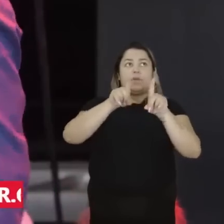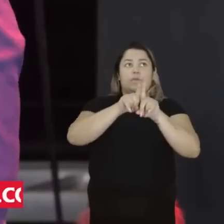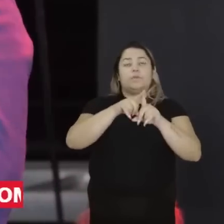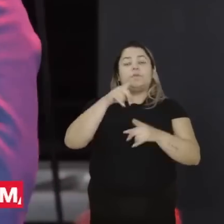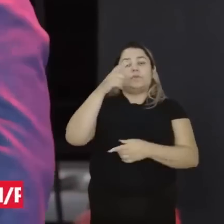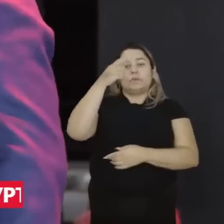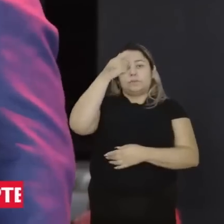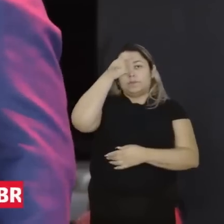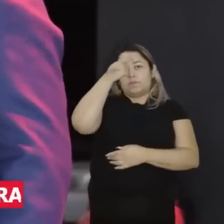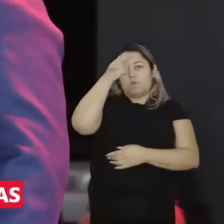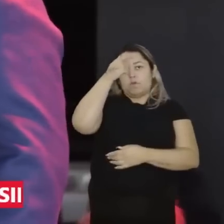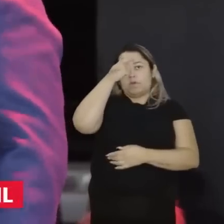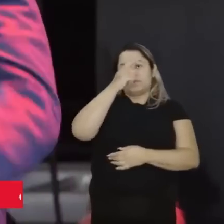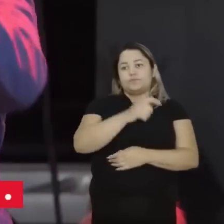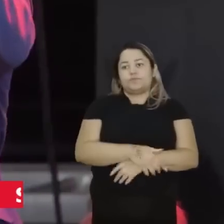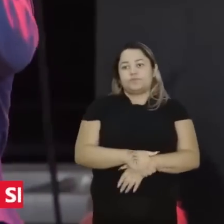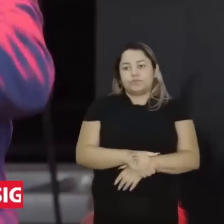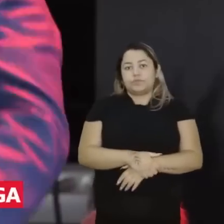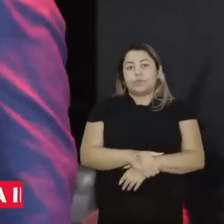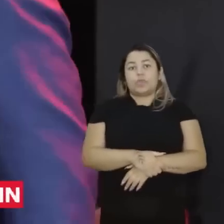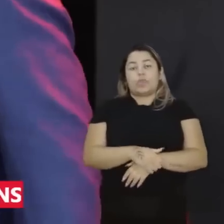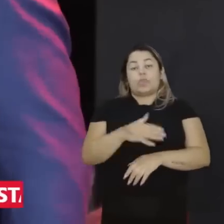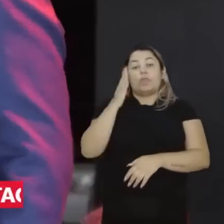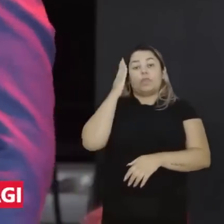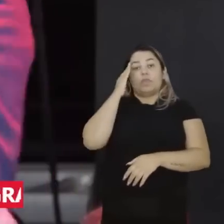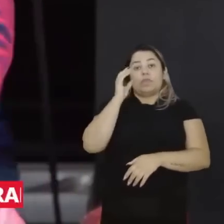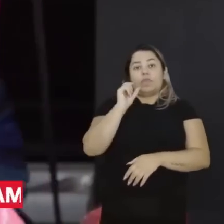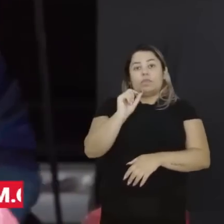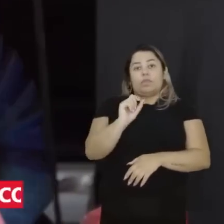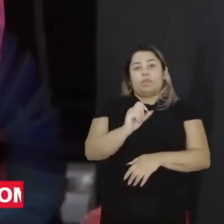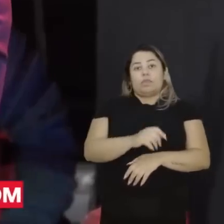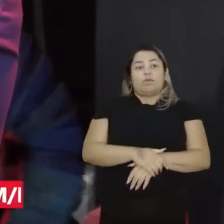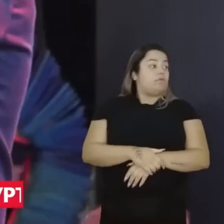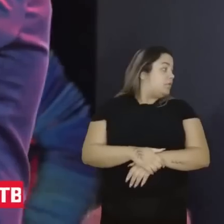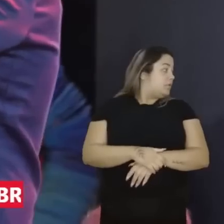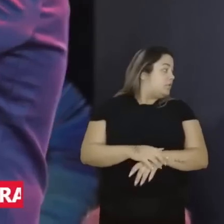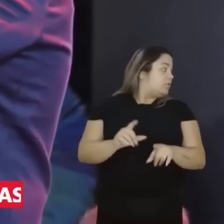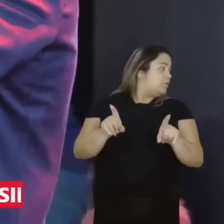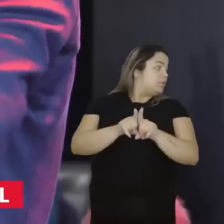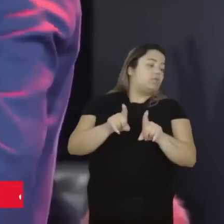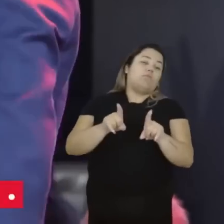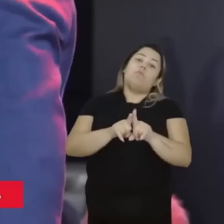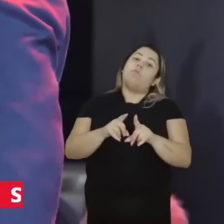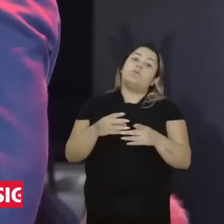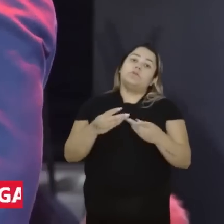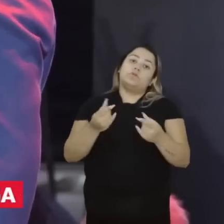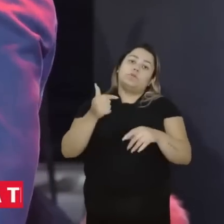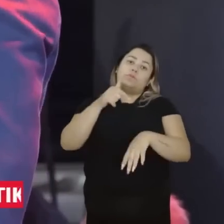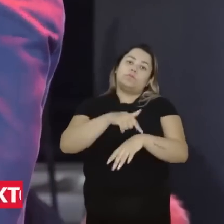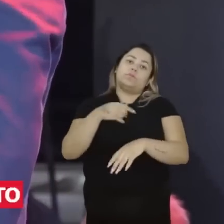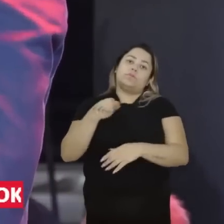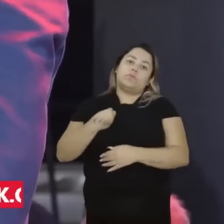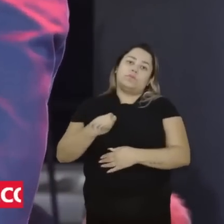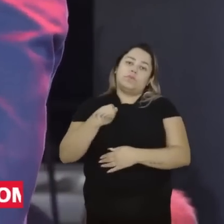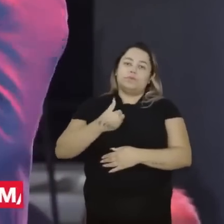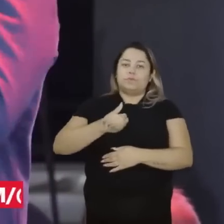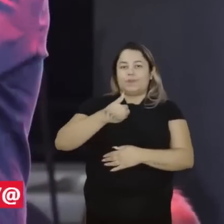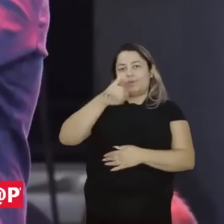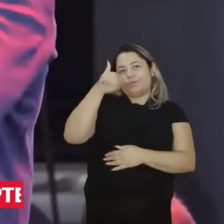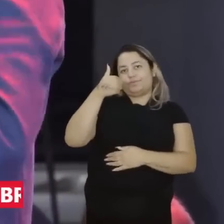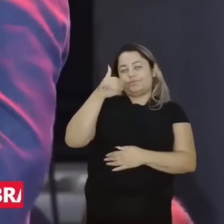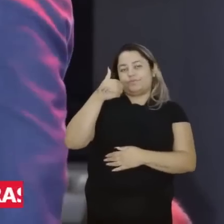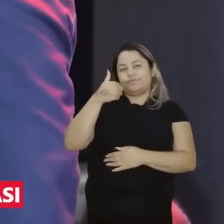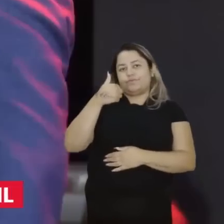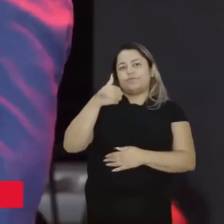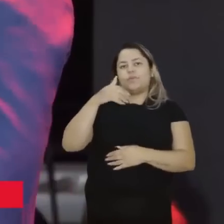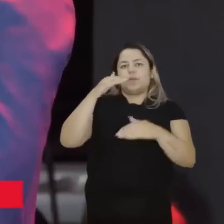memória. E sabe que não faz muito tempo que a gente vivia melhor, que a gente